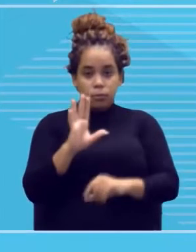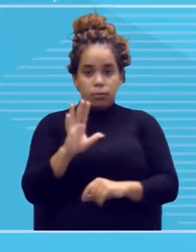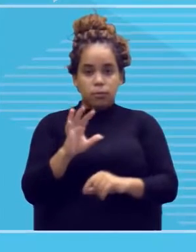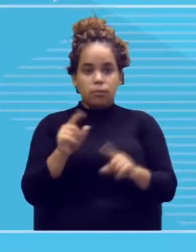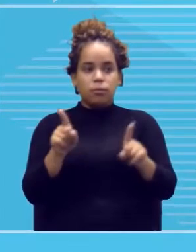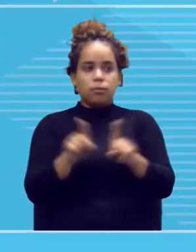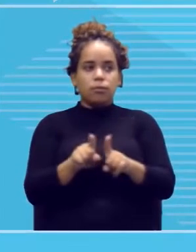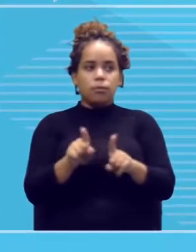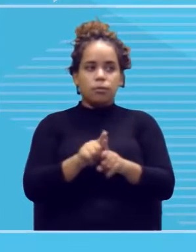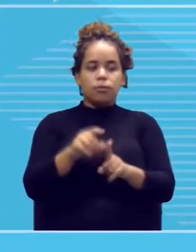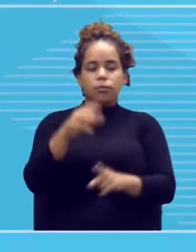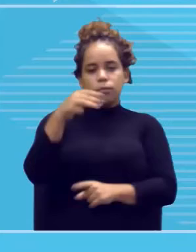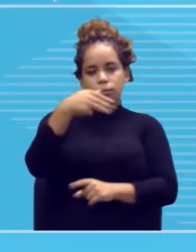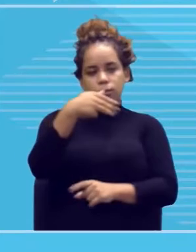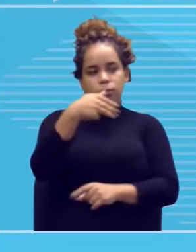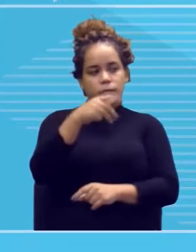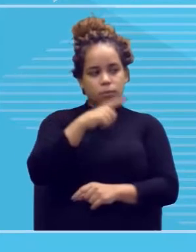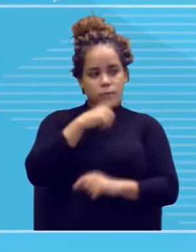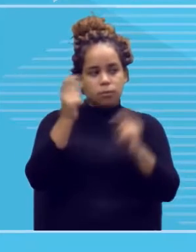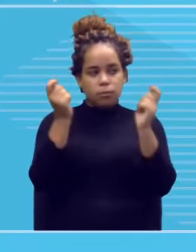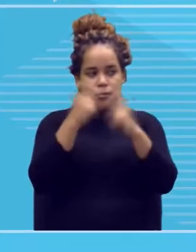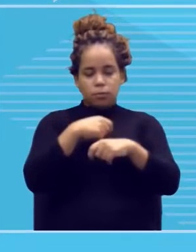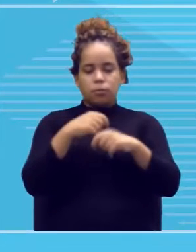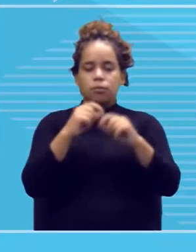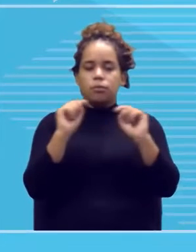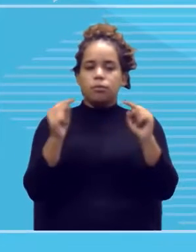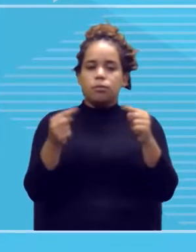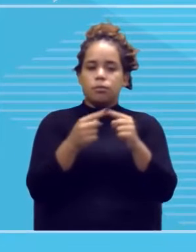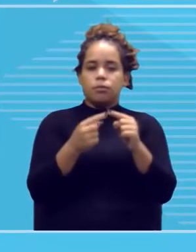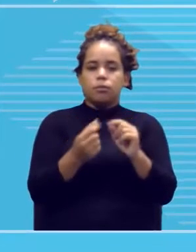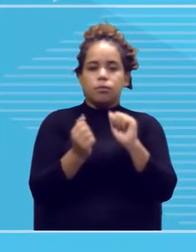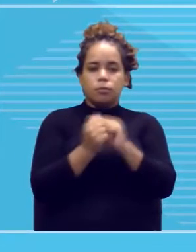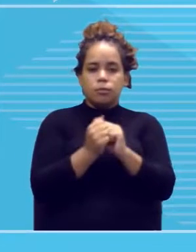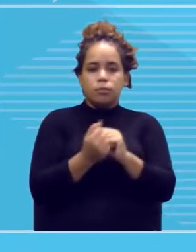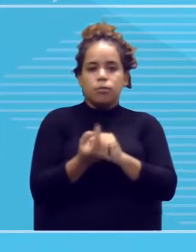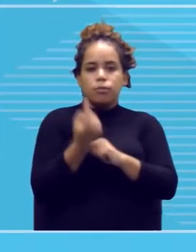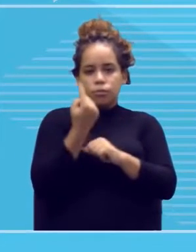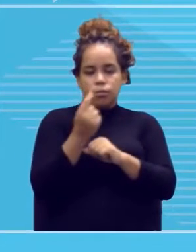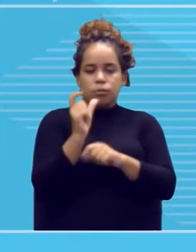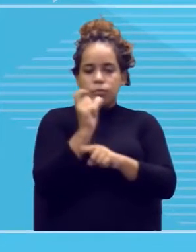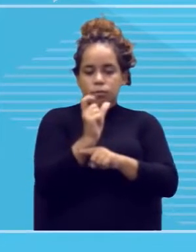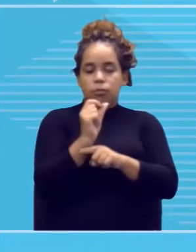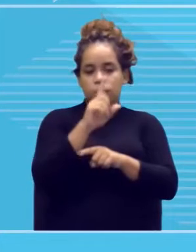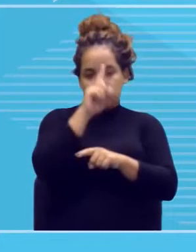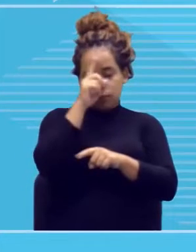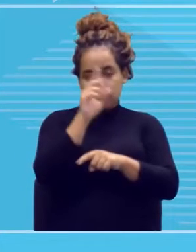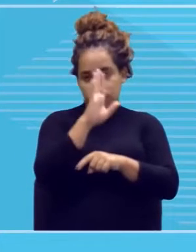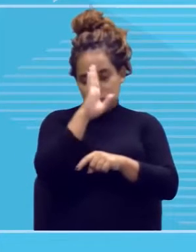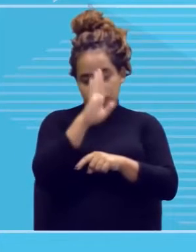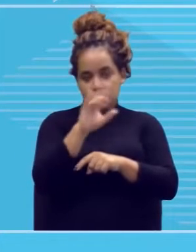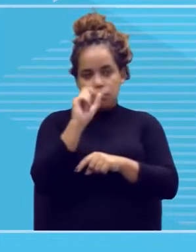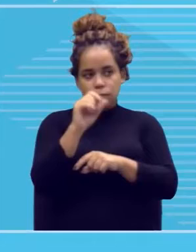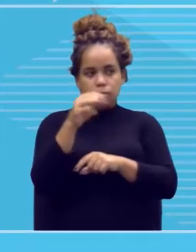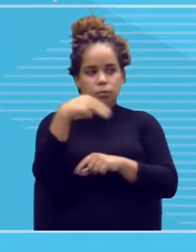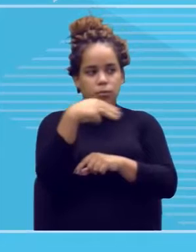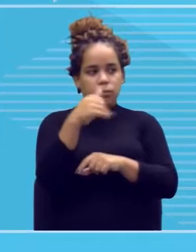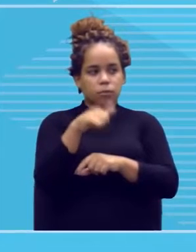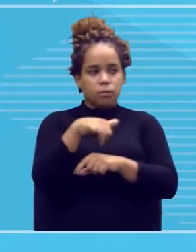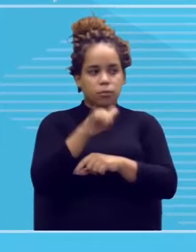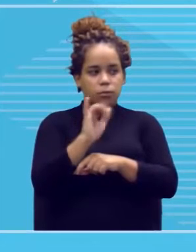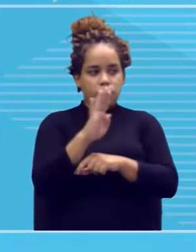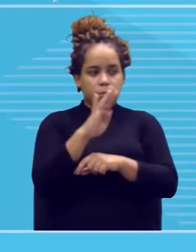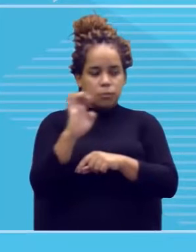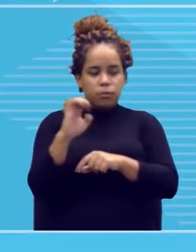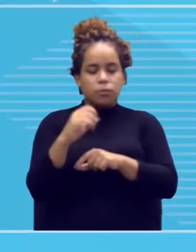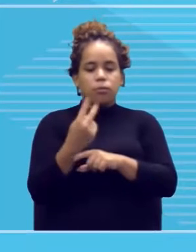nem Pois é é isso aí a ideia Central é essa o mei bi duas